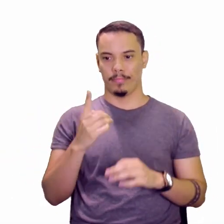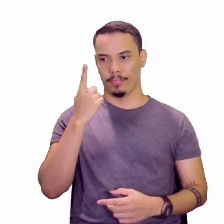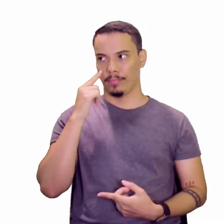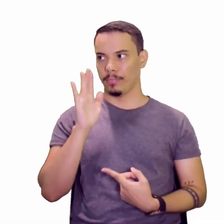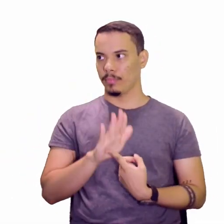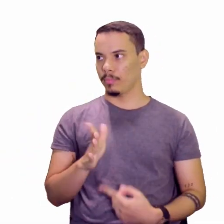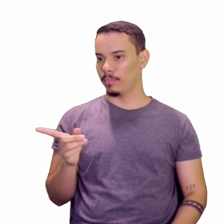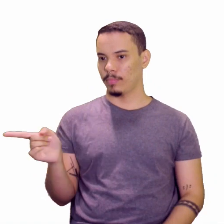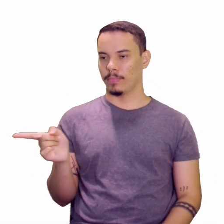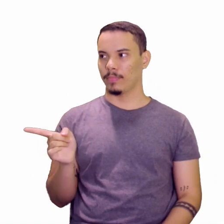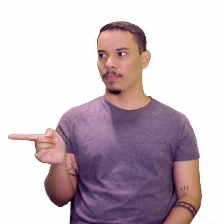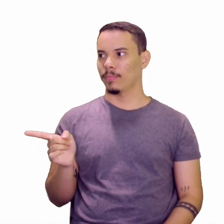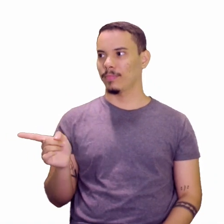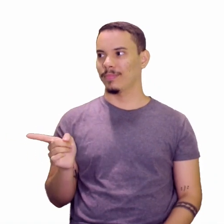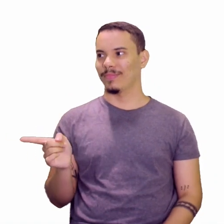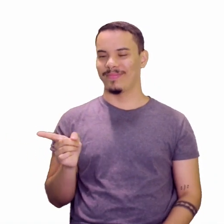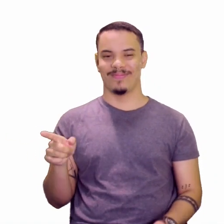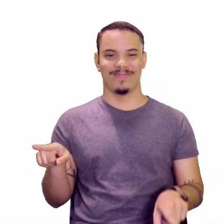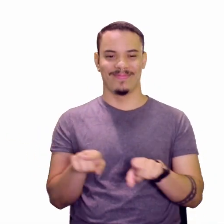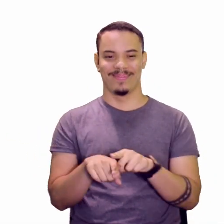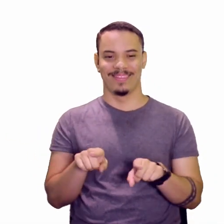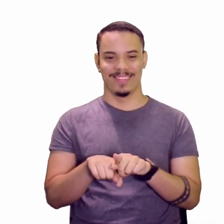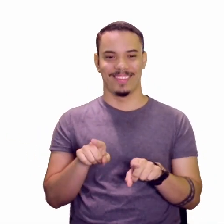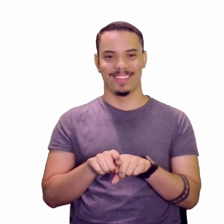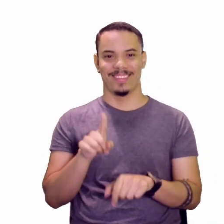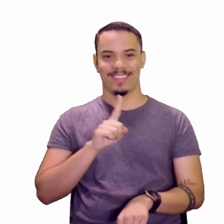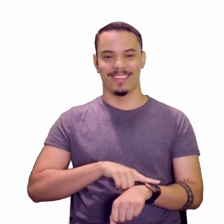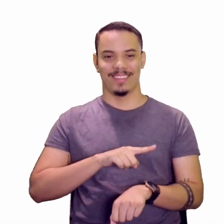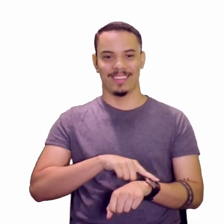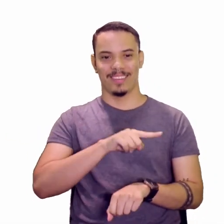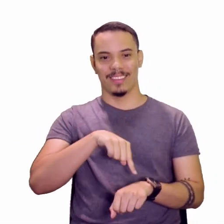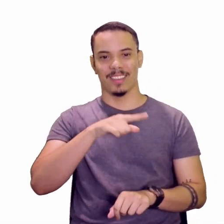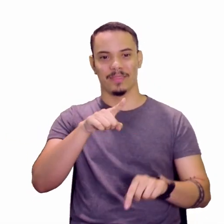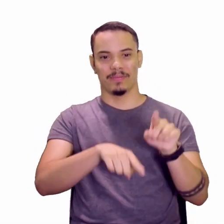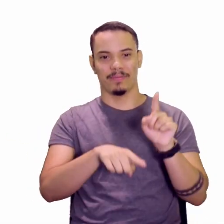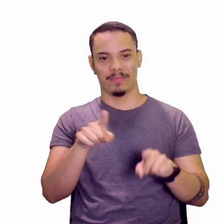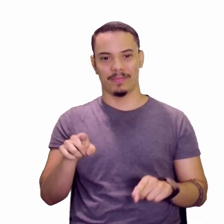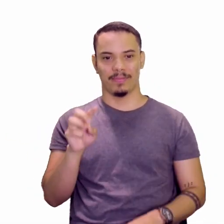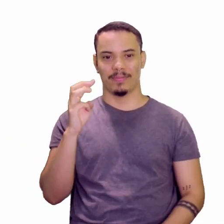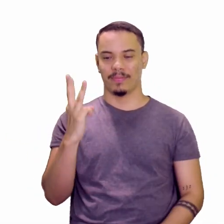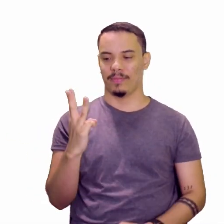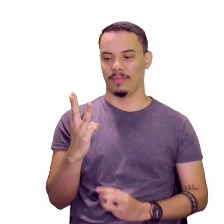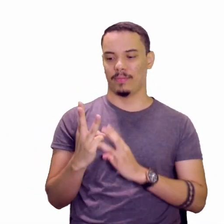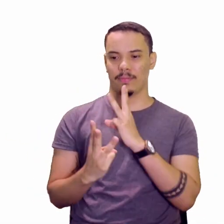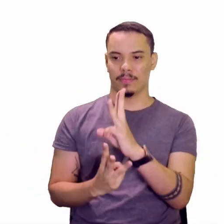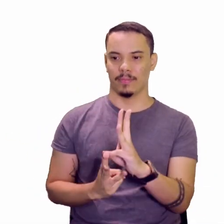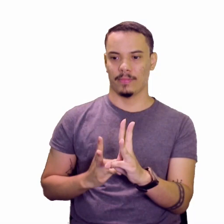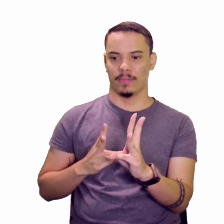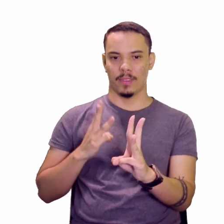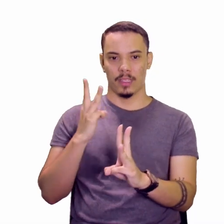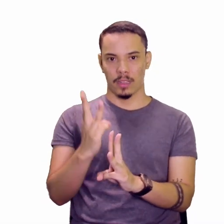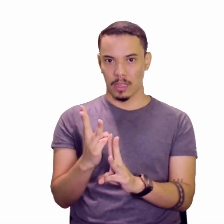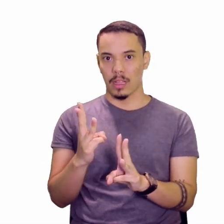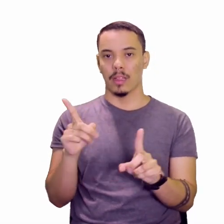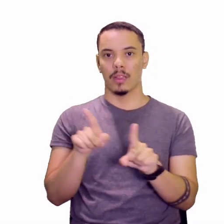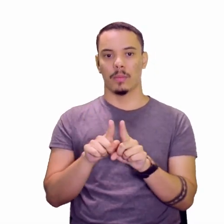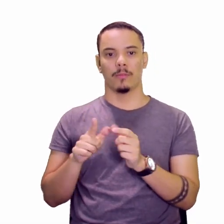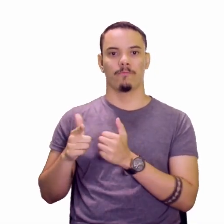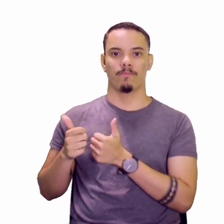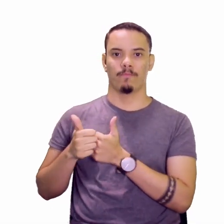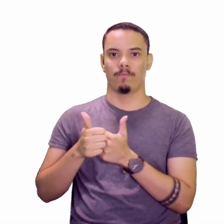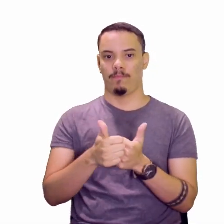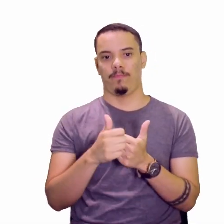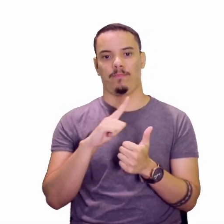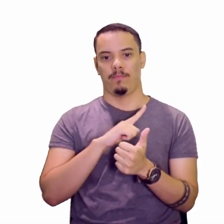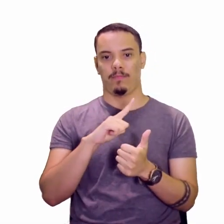gráfico, né? Olha aqui, ó, o tempo está variando aqui de 3 em 3 segundos e proporcional a isso nós temos